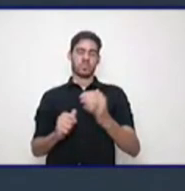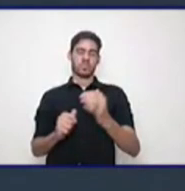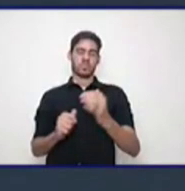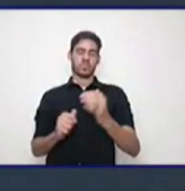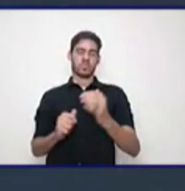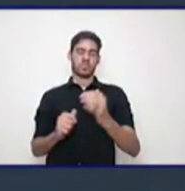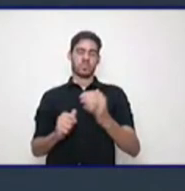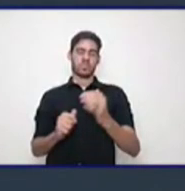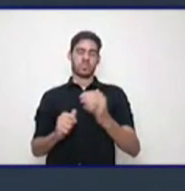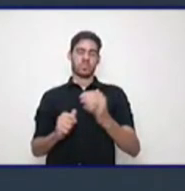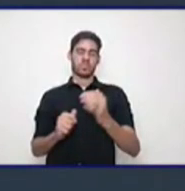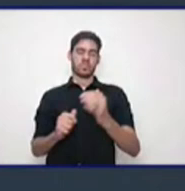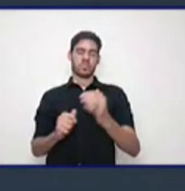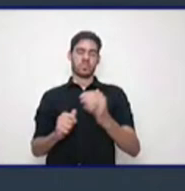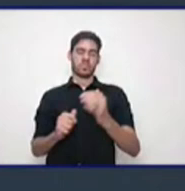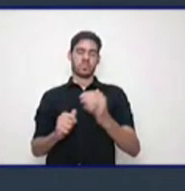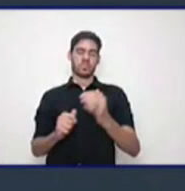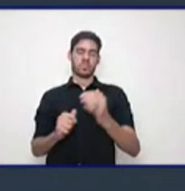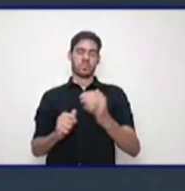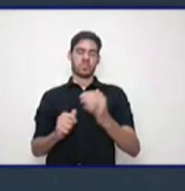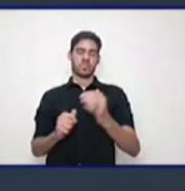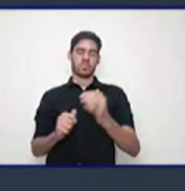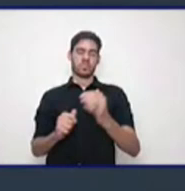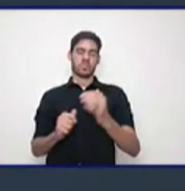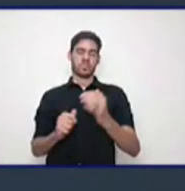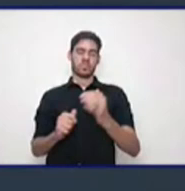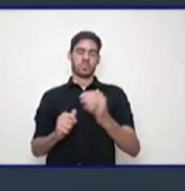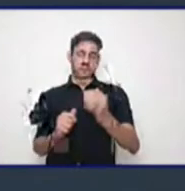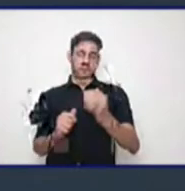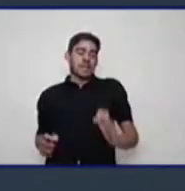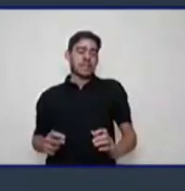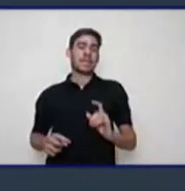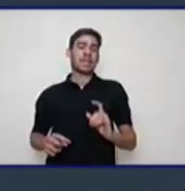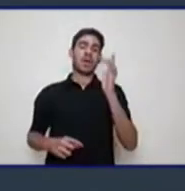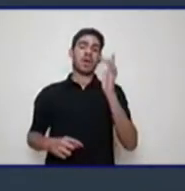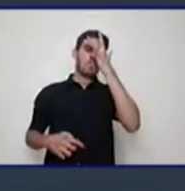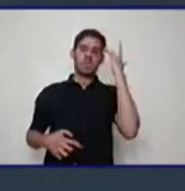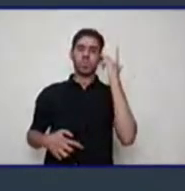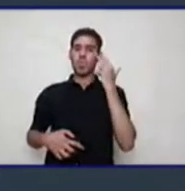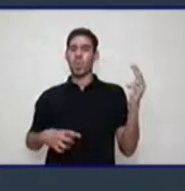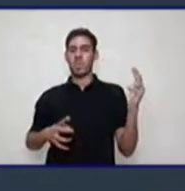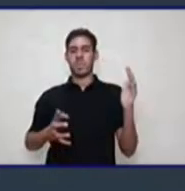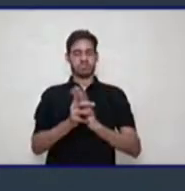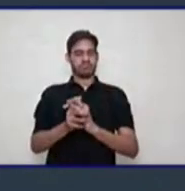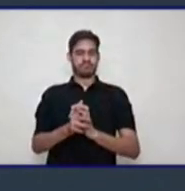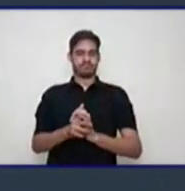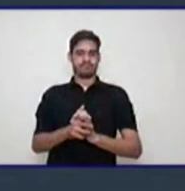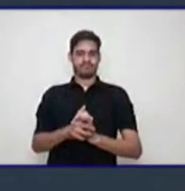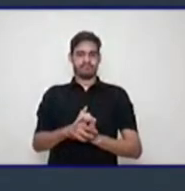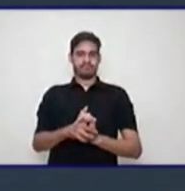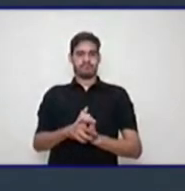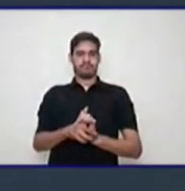E aqui, lembrando, tratava-se de um cidadão comum e não de um